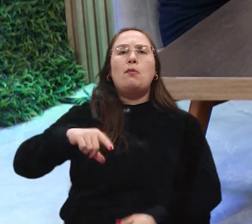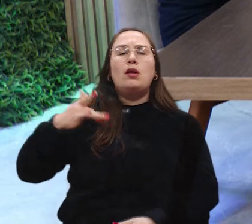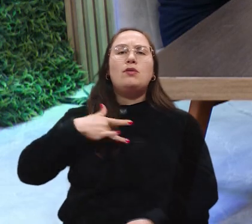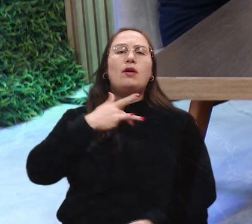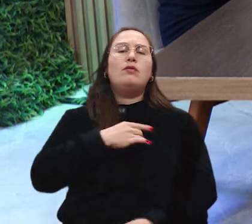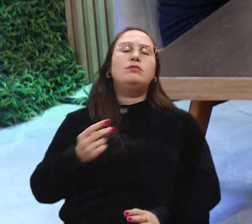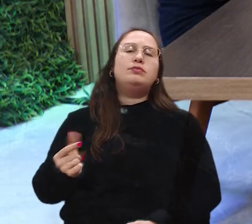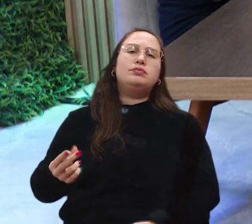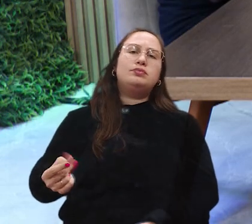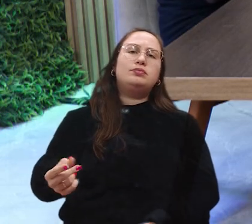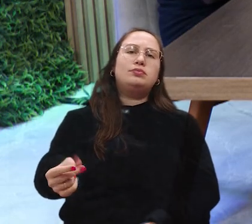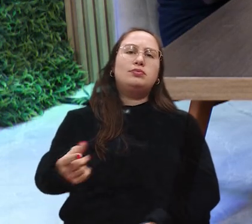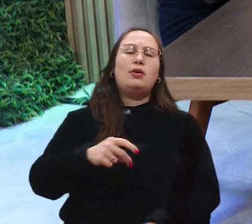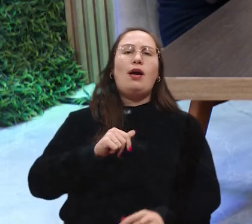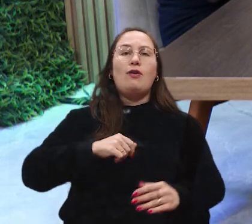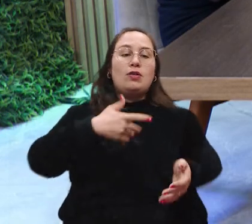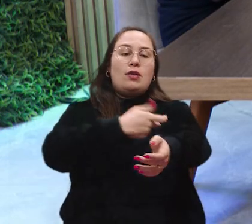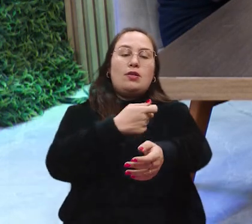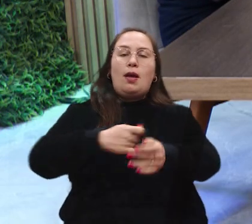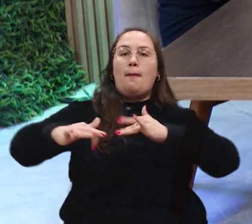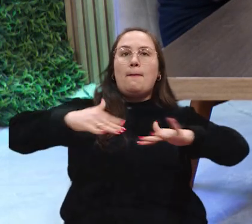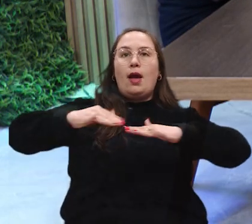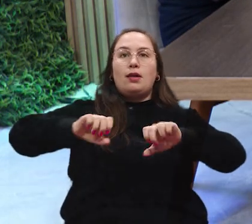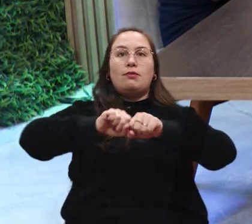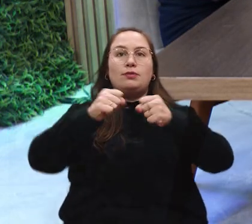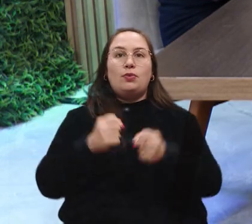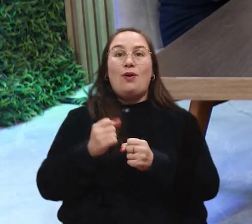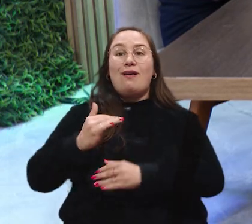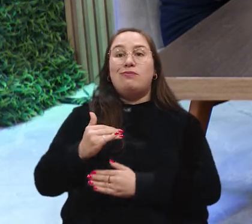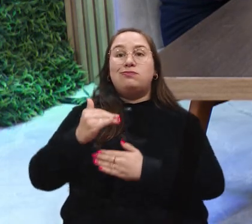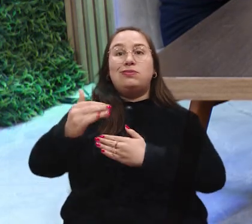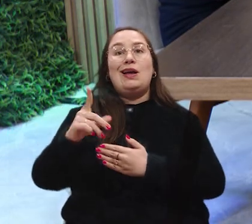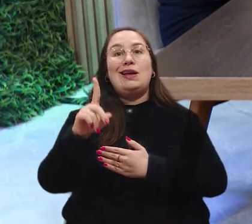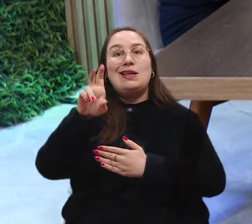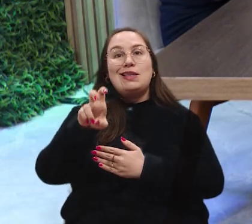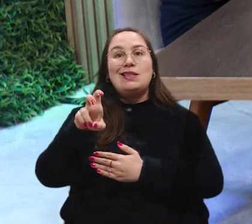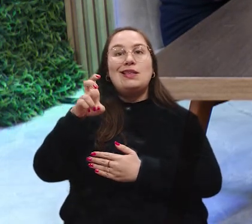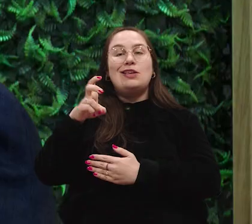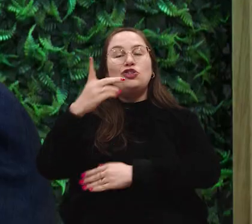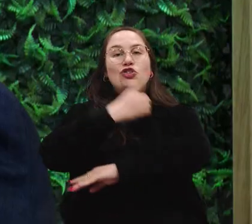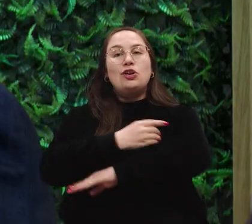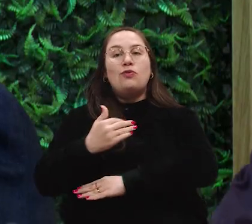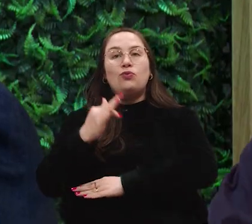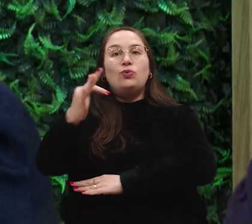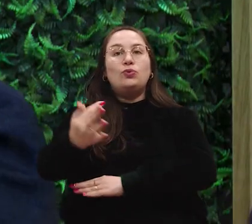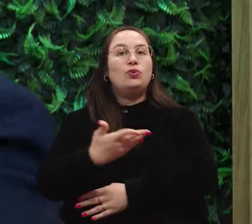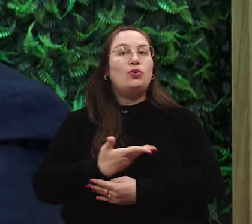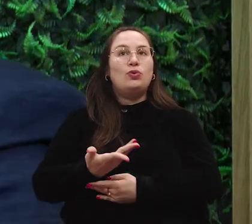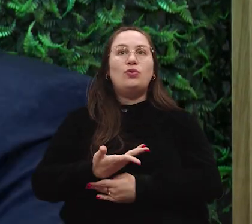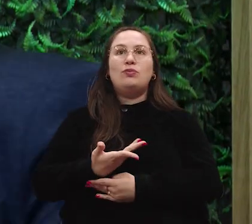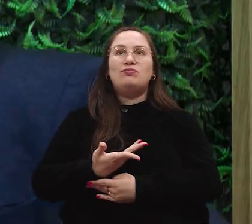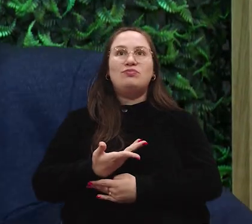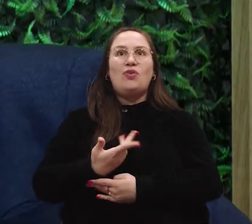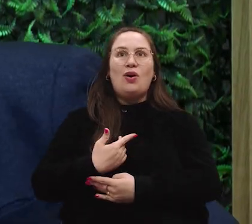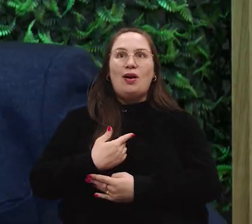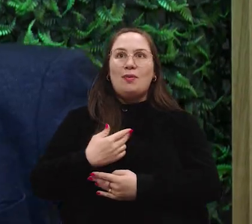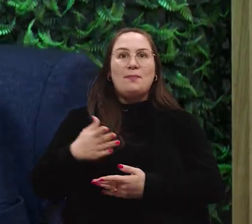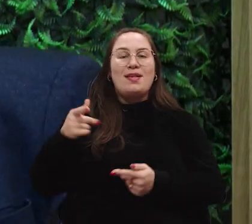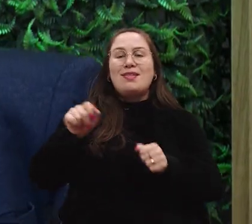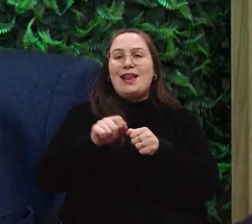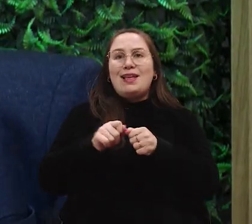Quando eu tenho que fazer um exame, não, a máquina quebrou, está estragada, eu só tenho consulta daqui 15 dias. Ou o plano descredenciou meu médico, mas ele foi